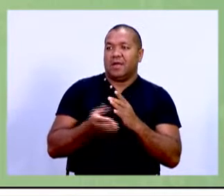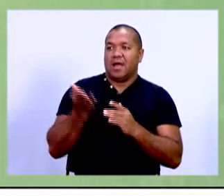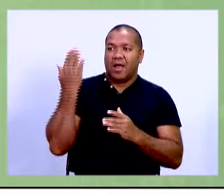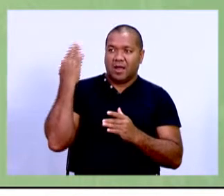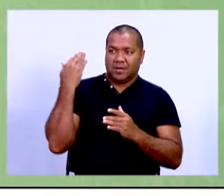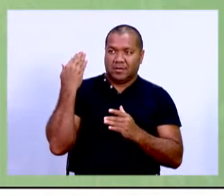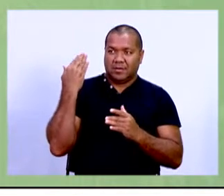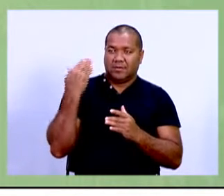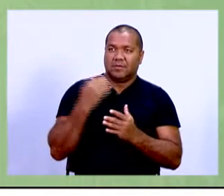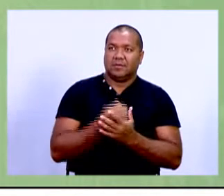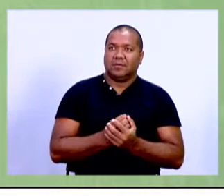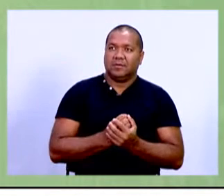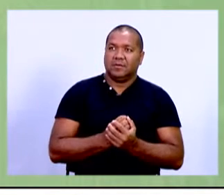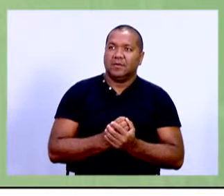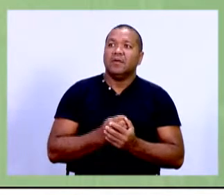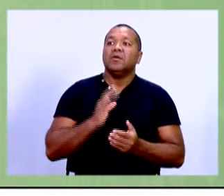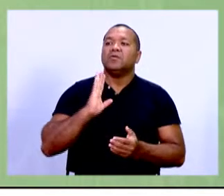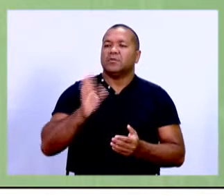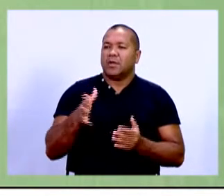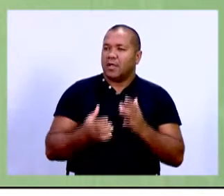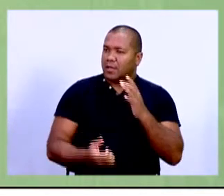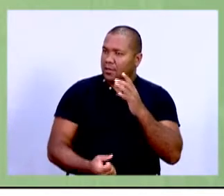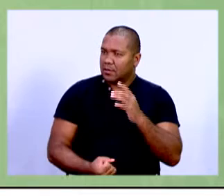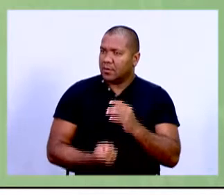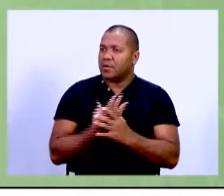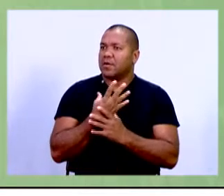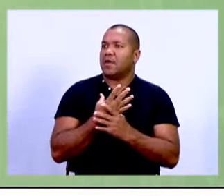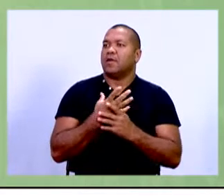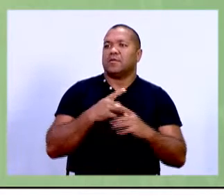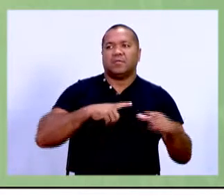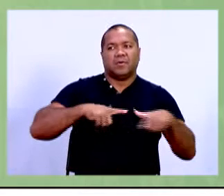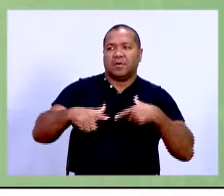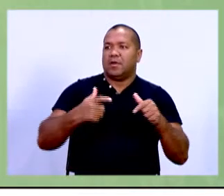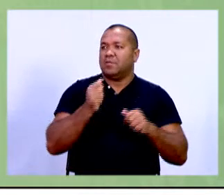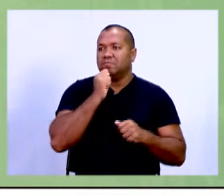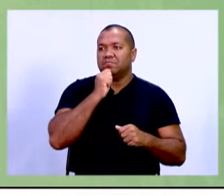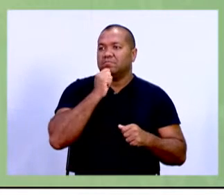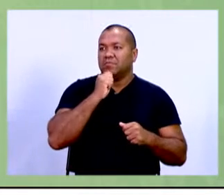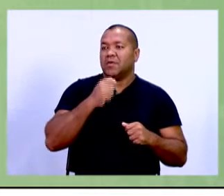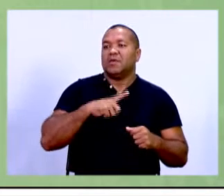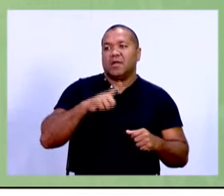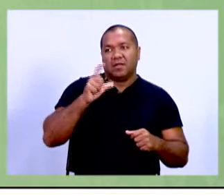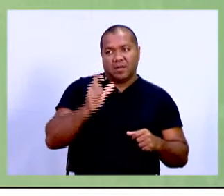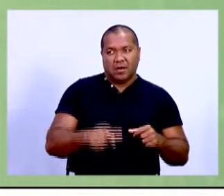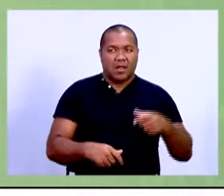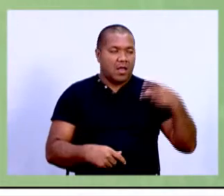disso. Então, ela já está criada, já é menos trabalho para a gente como